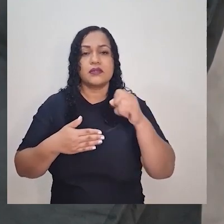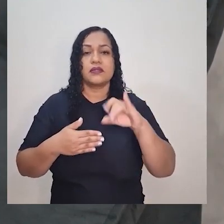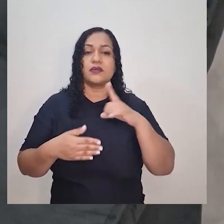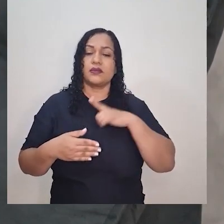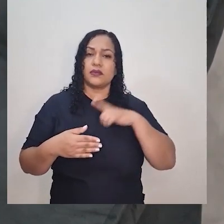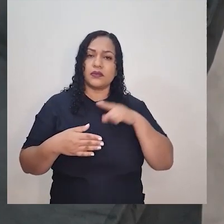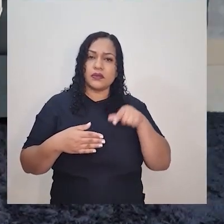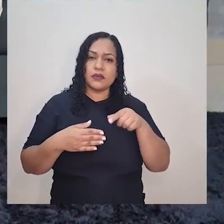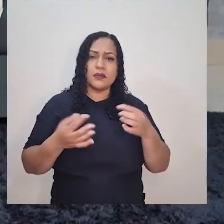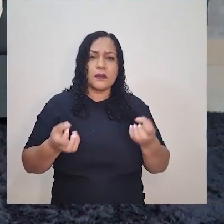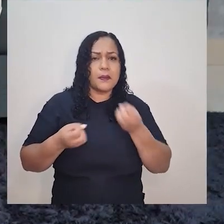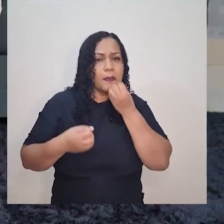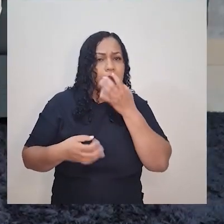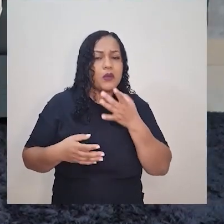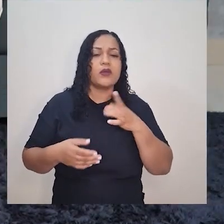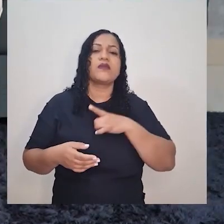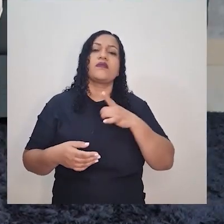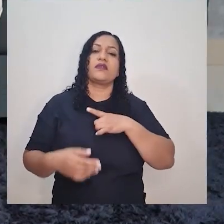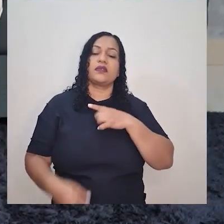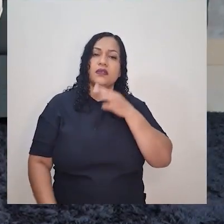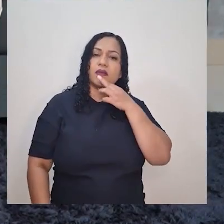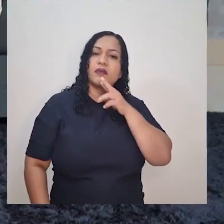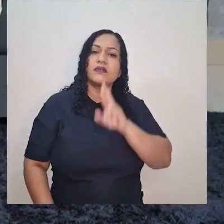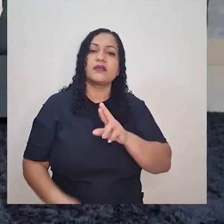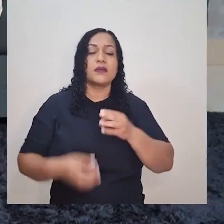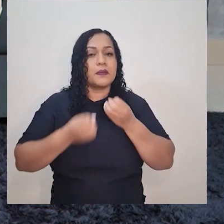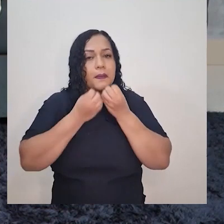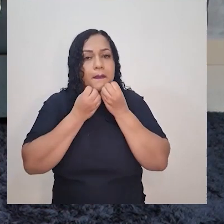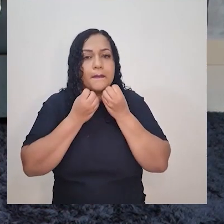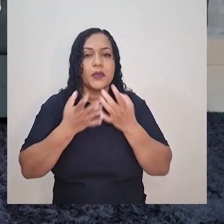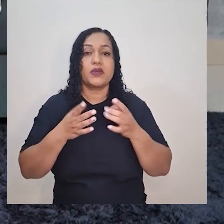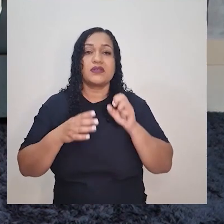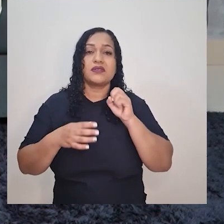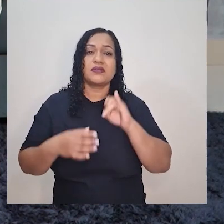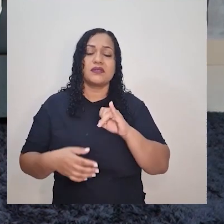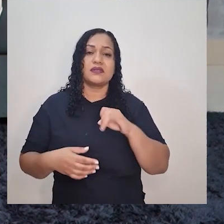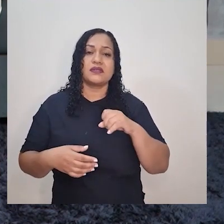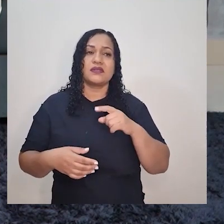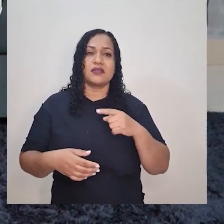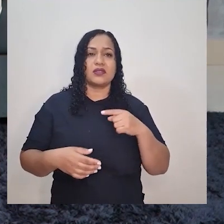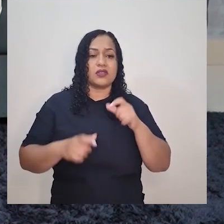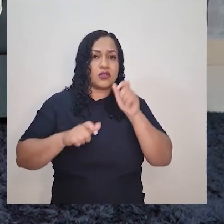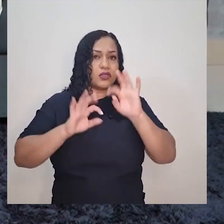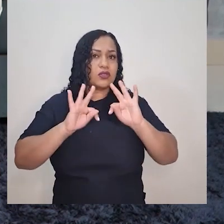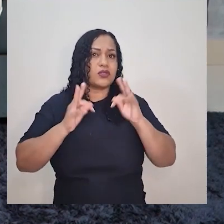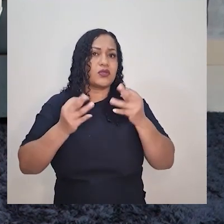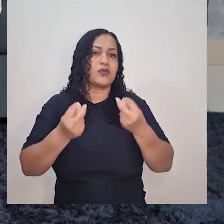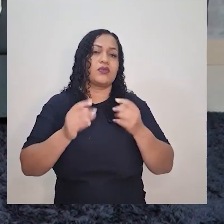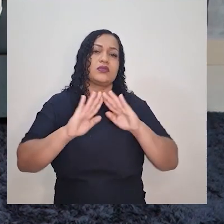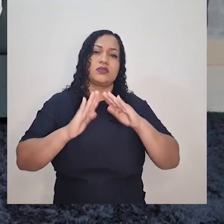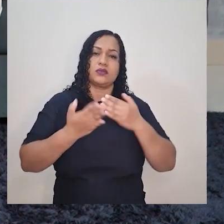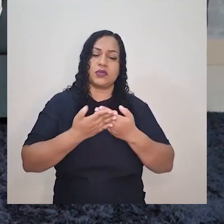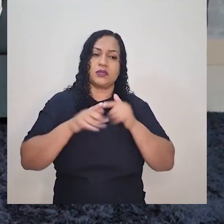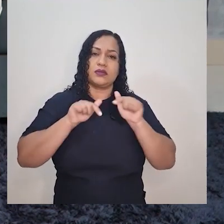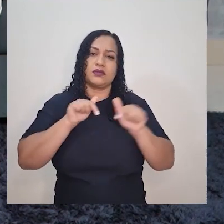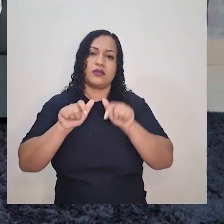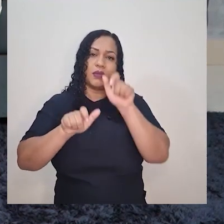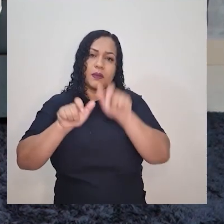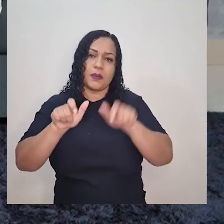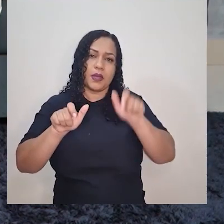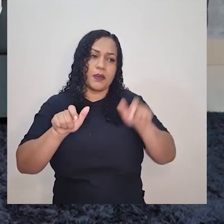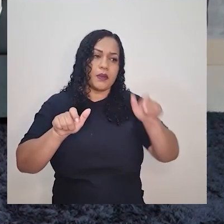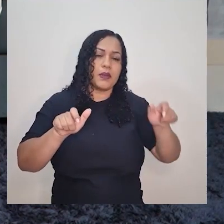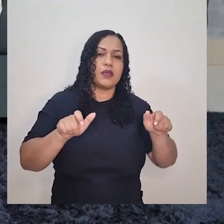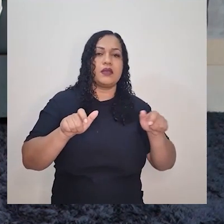de excelência. E esses resultados de excelência, ele não acontece se eu não envolver todos os sujeitos da nossa escola, né, da